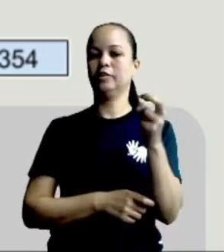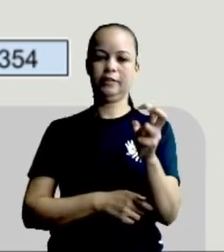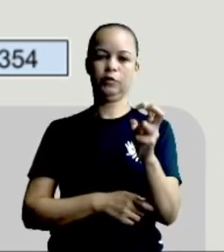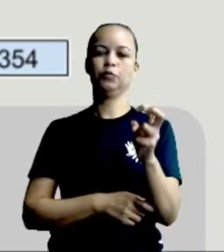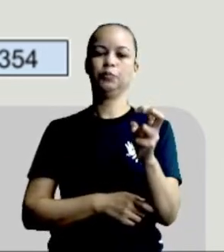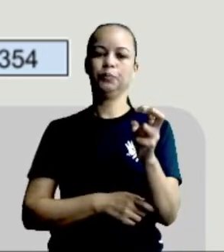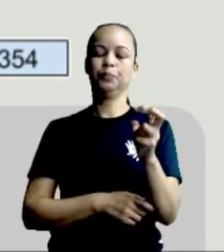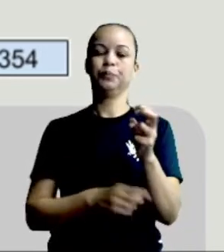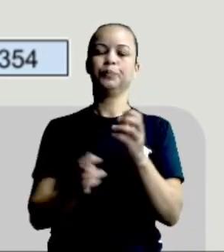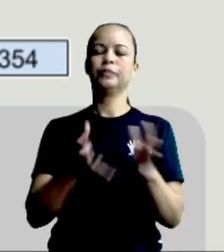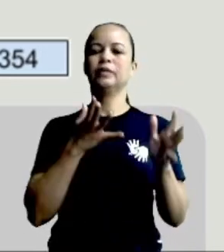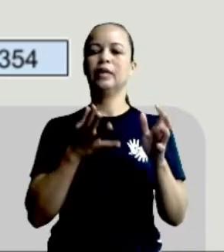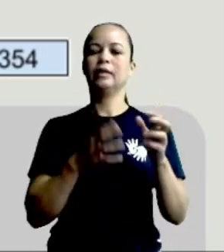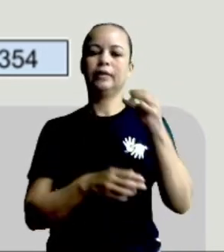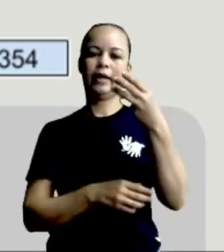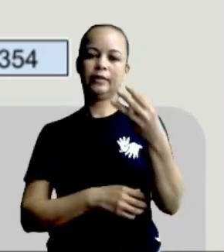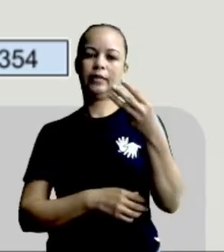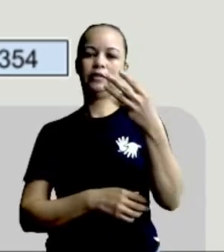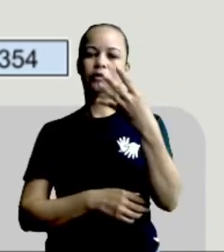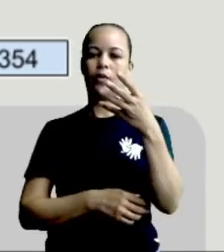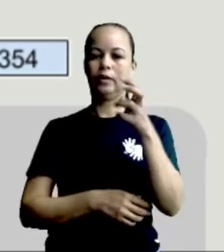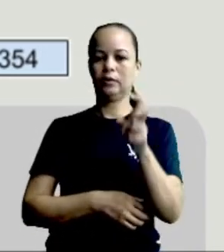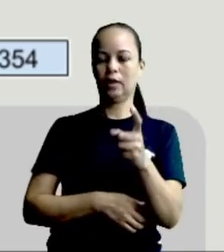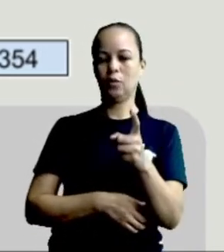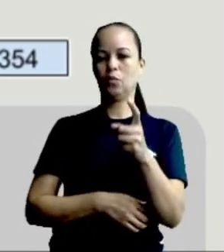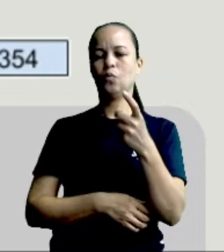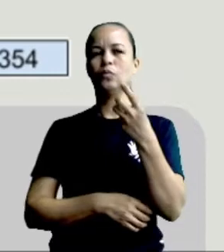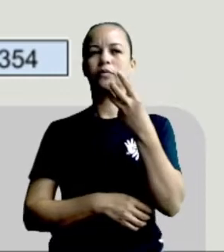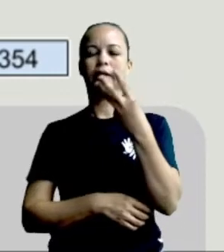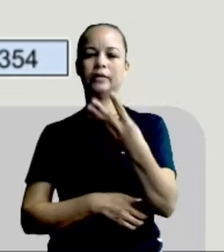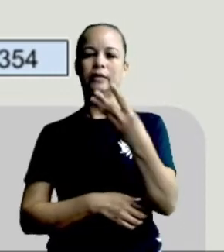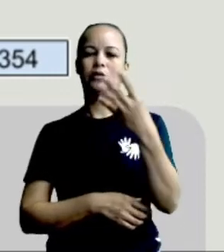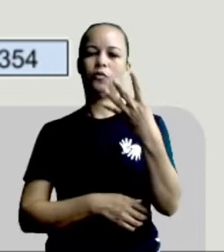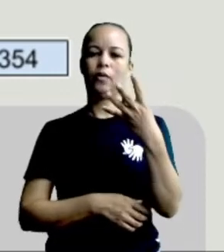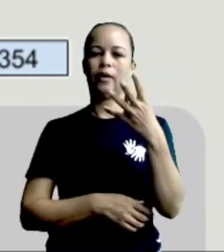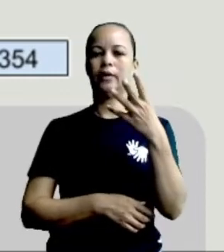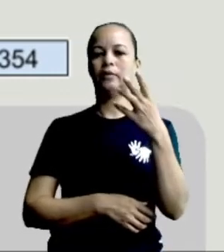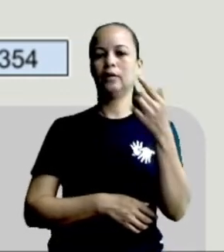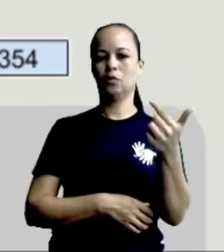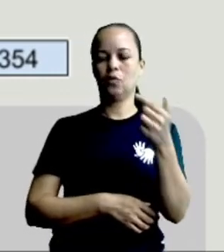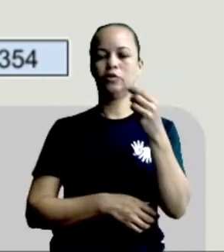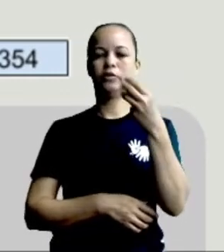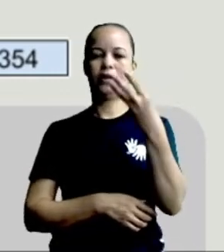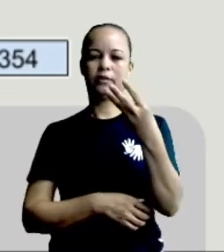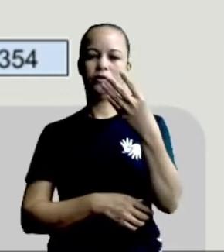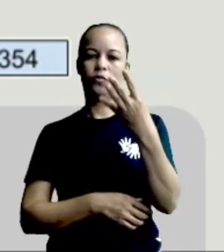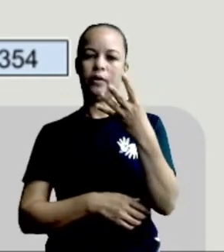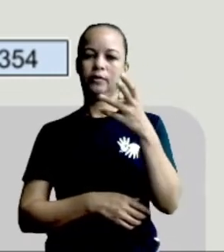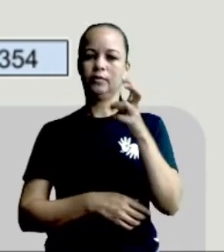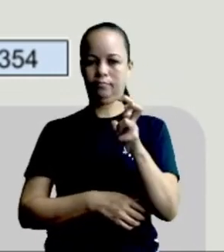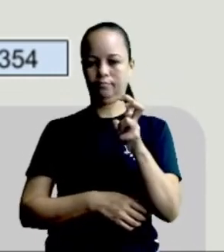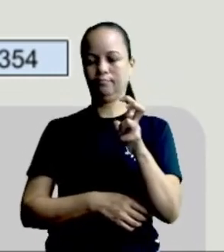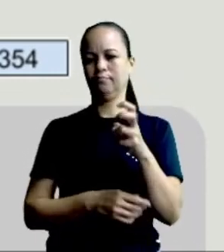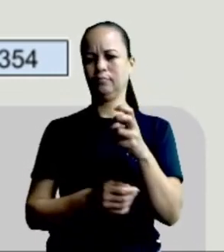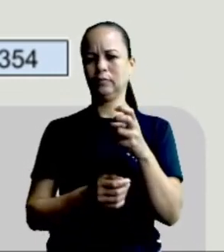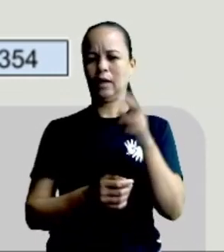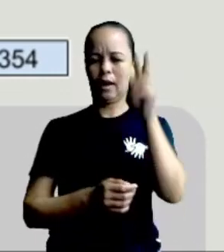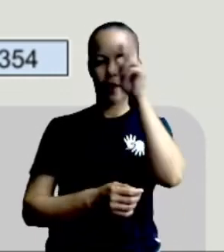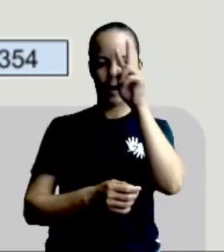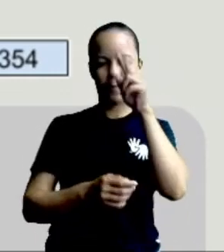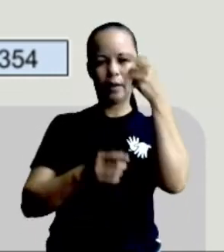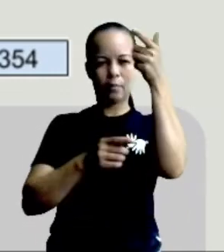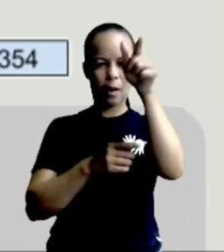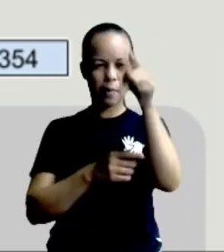5. 341, 342, 345. Lembrando que isso ocorre porque não há